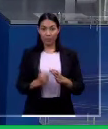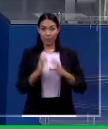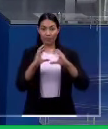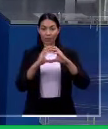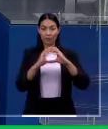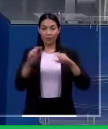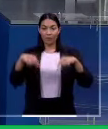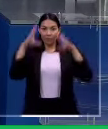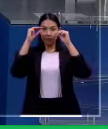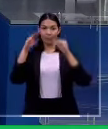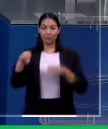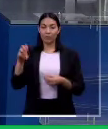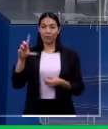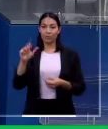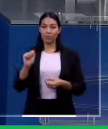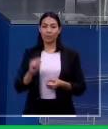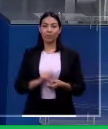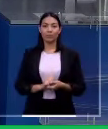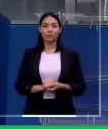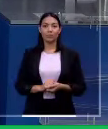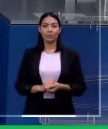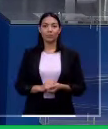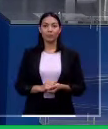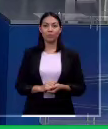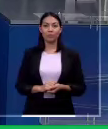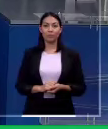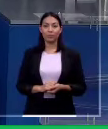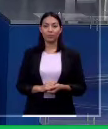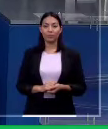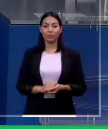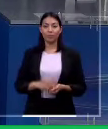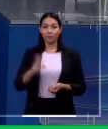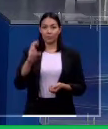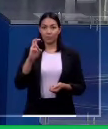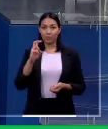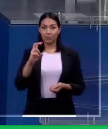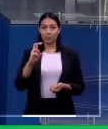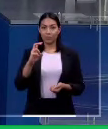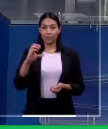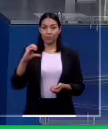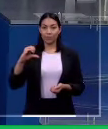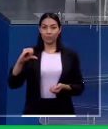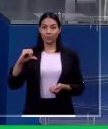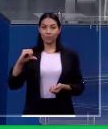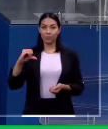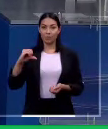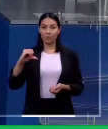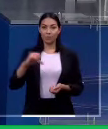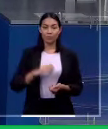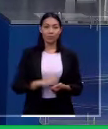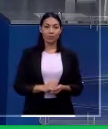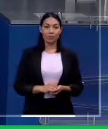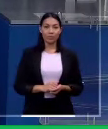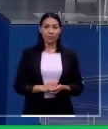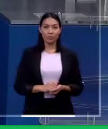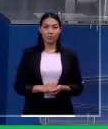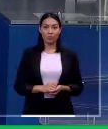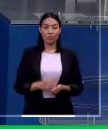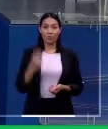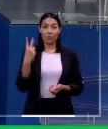primeira bola da noite da Mega Sena. Vem mais um número, é 59. 59,